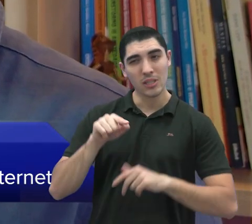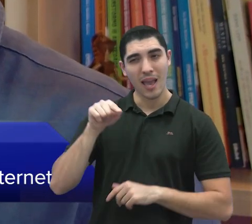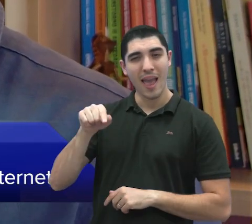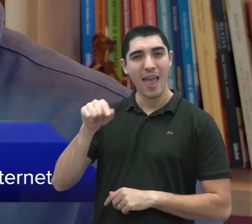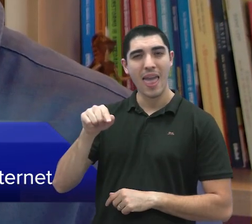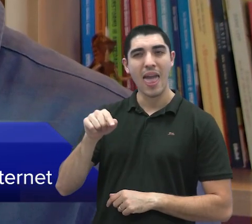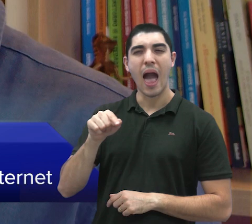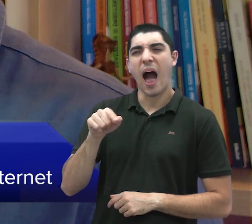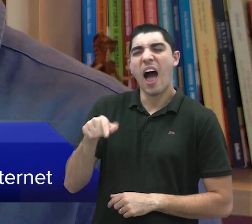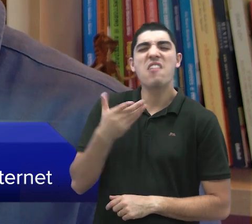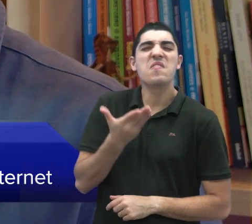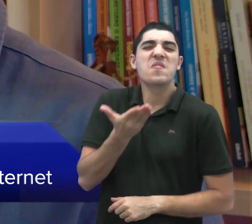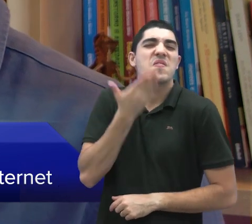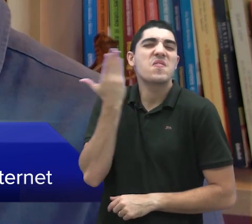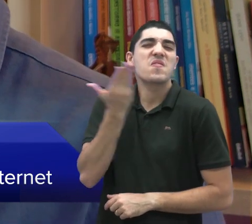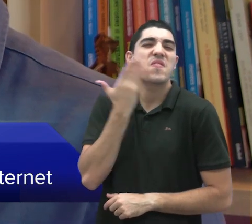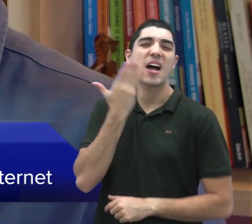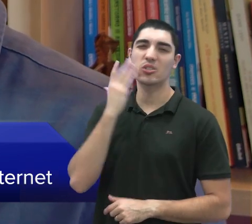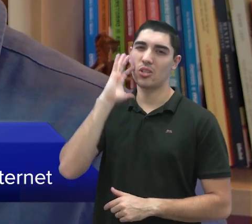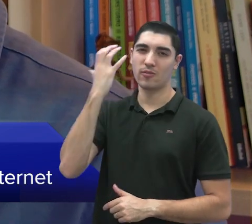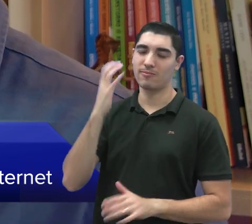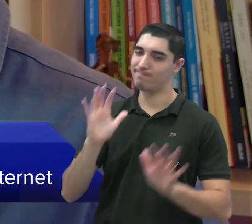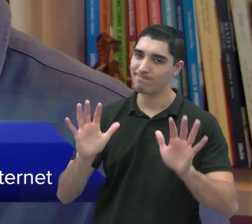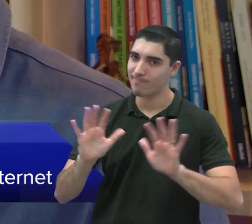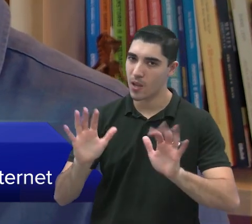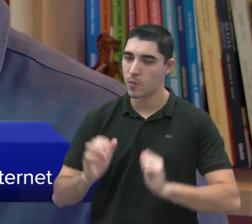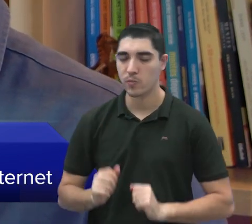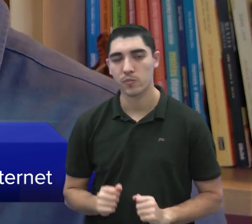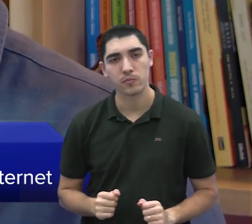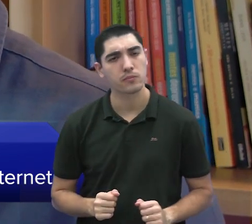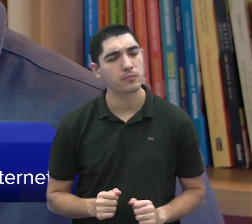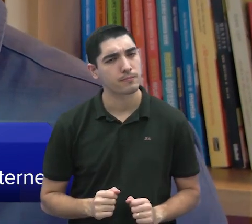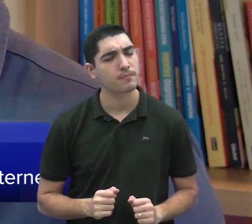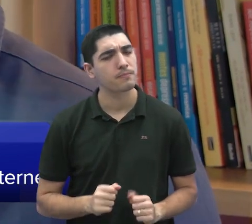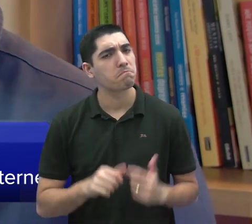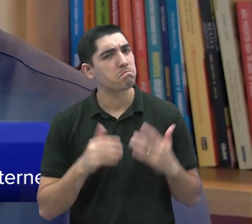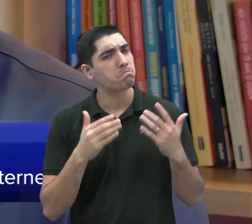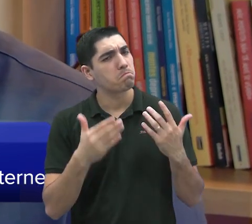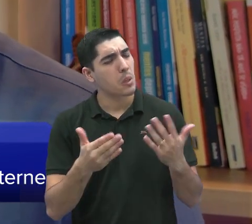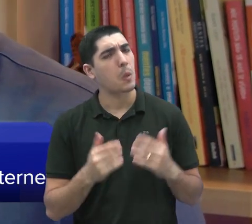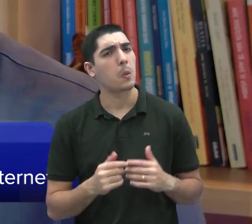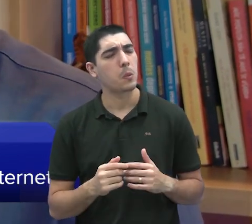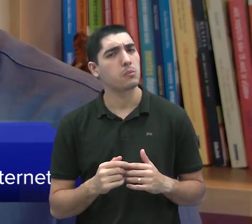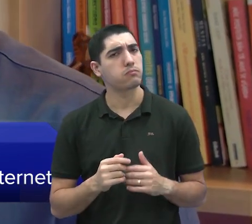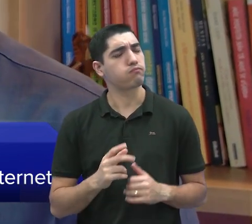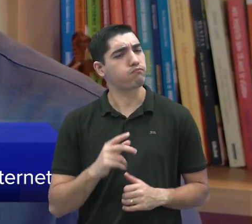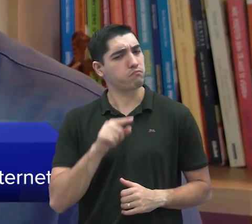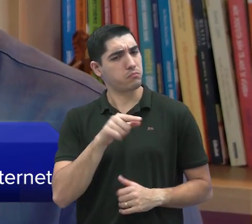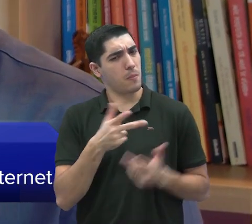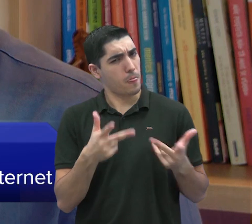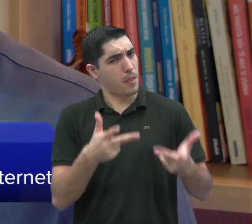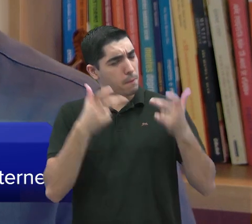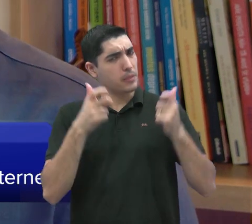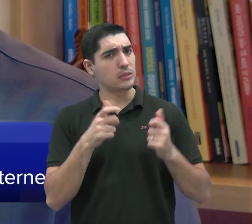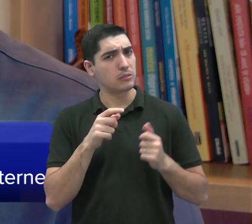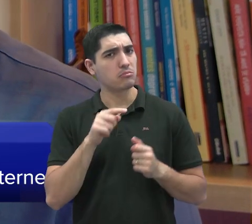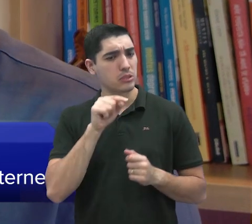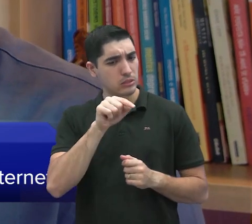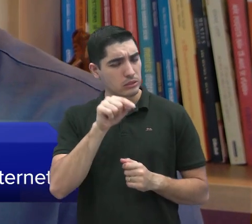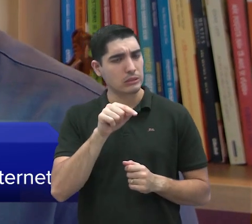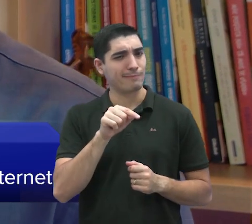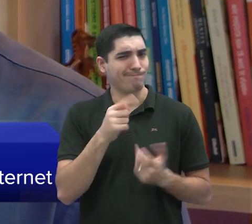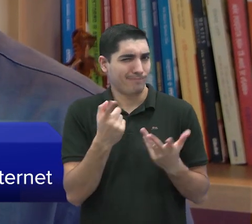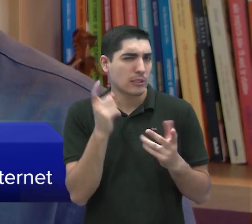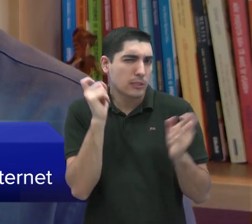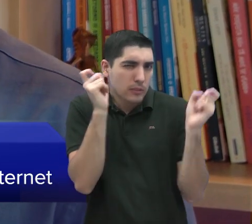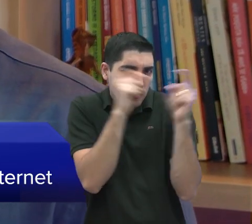é resolvido por questões óbvias, tá? E então, tendo isso em mente, né, levando